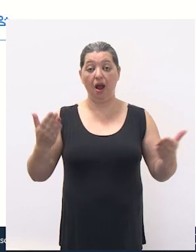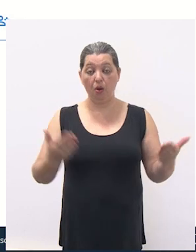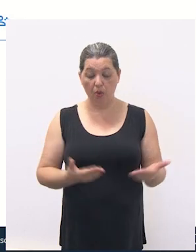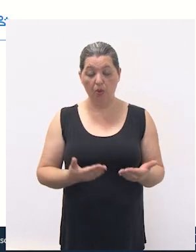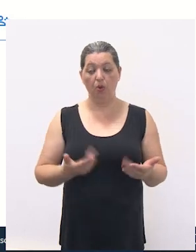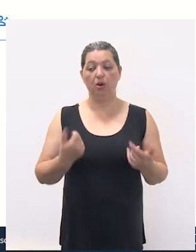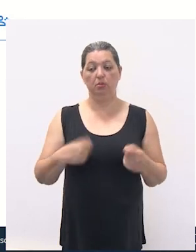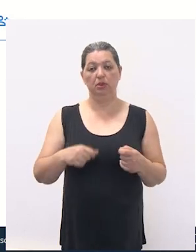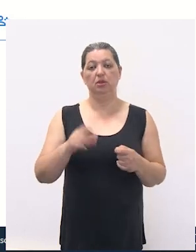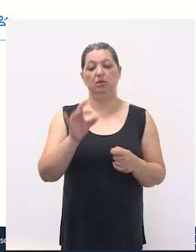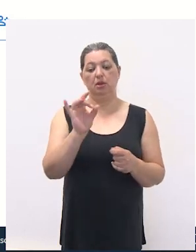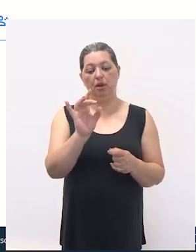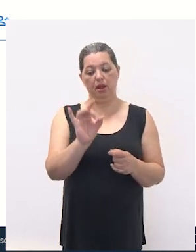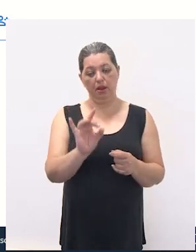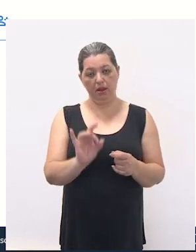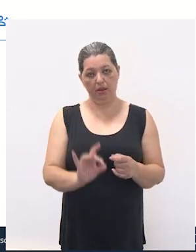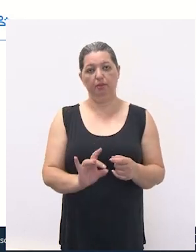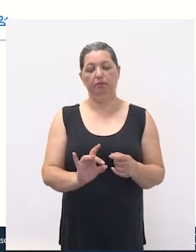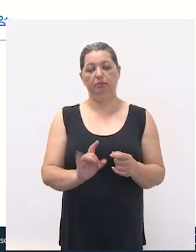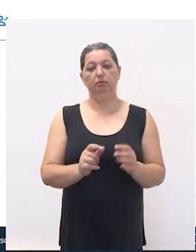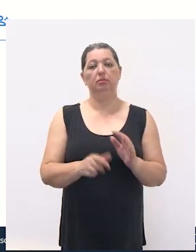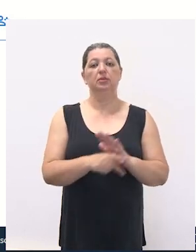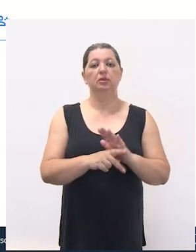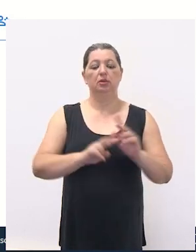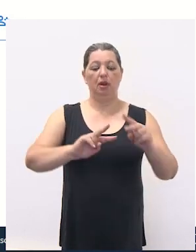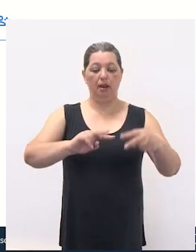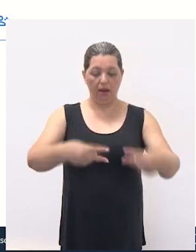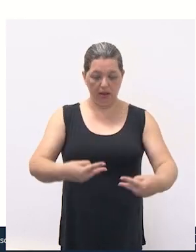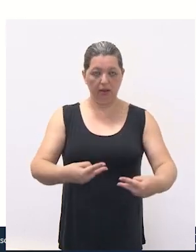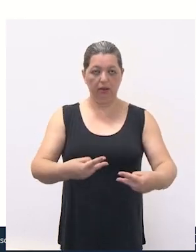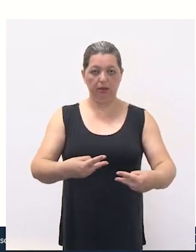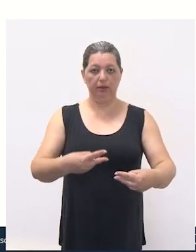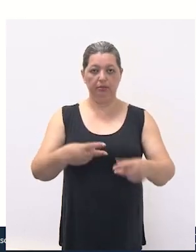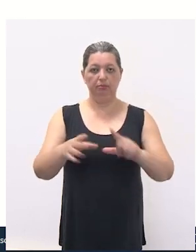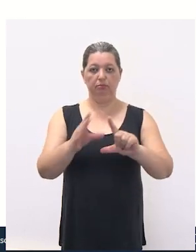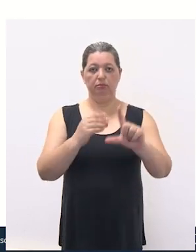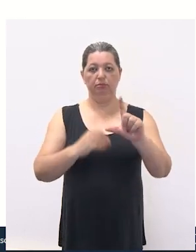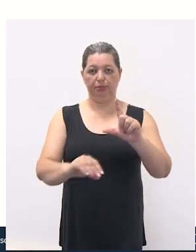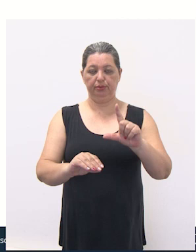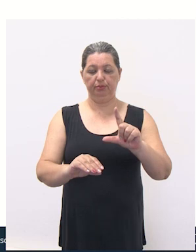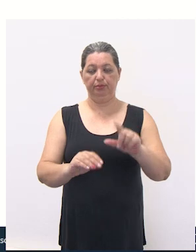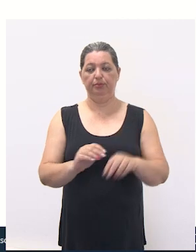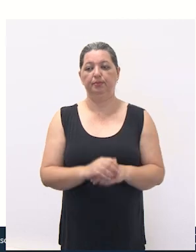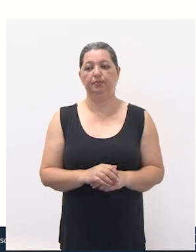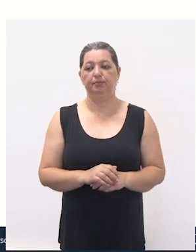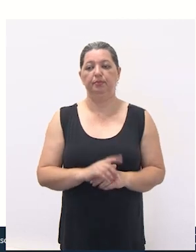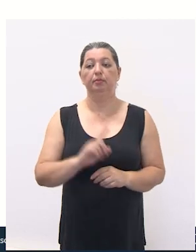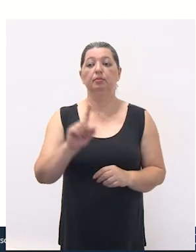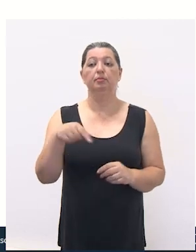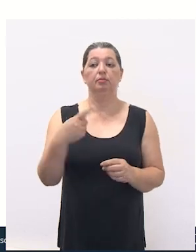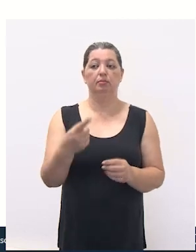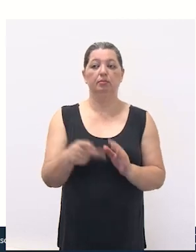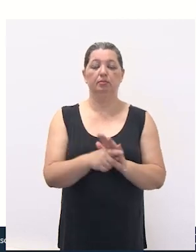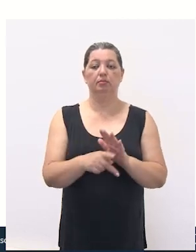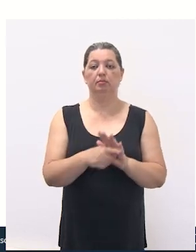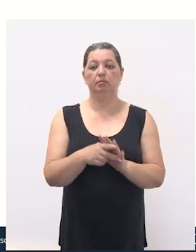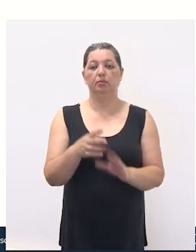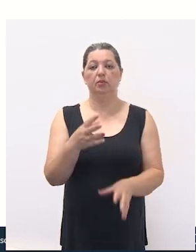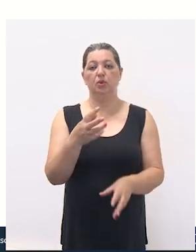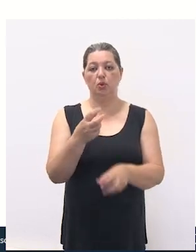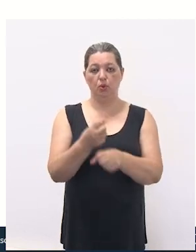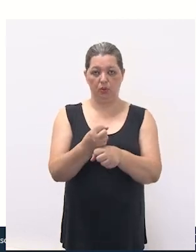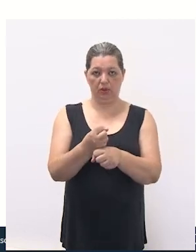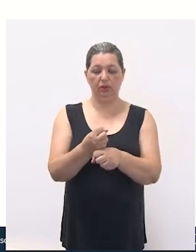você tem que aluno. pôr um... A gente tem que compartilhar o link sim. ou o código. E depois, a última tela aqui seria as notas, né? Depois que a gente